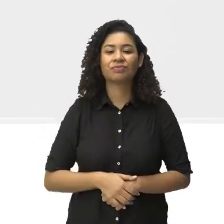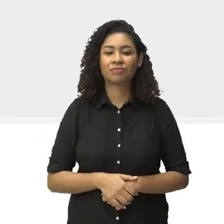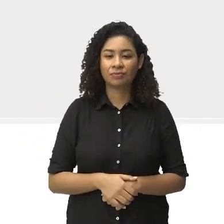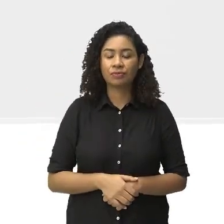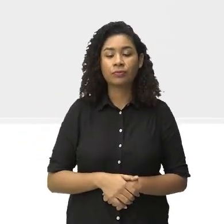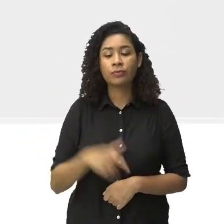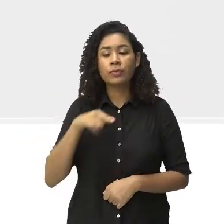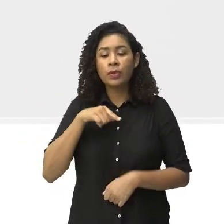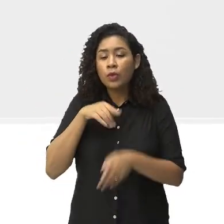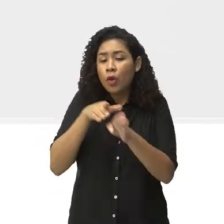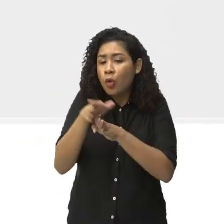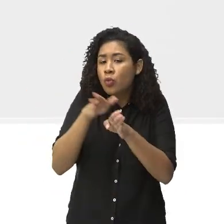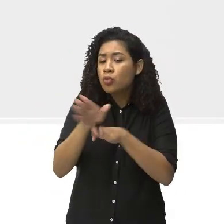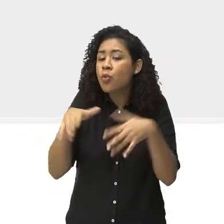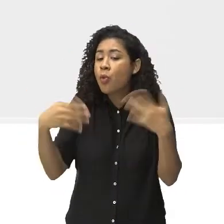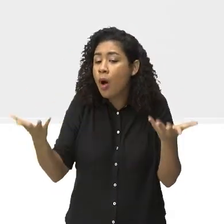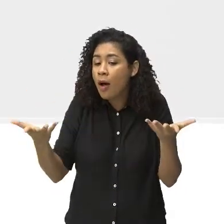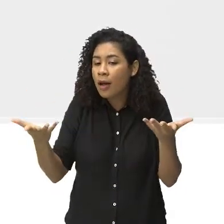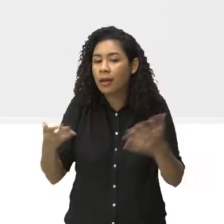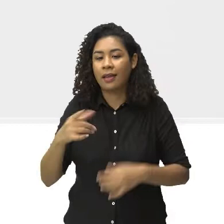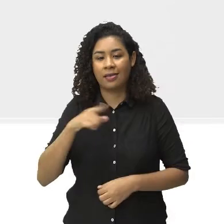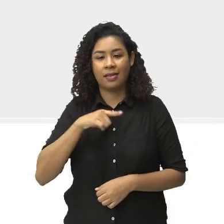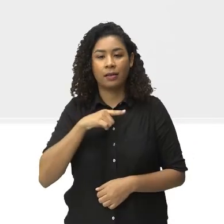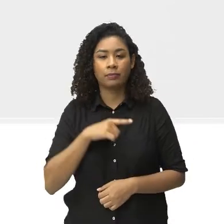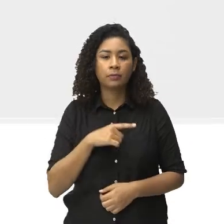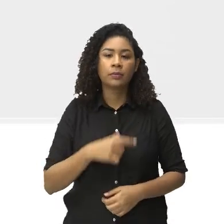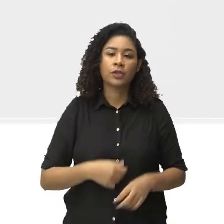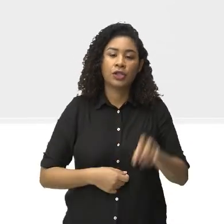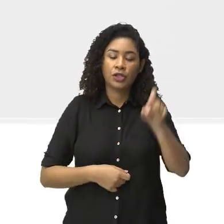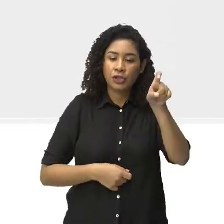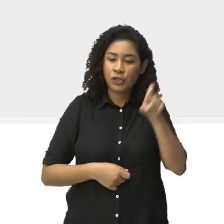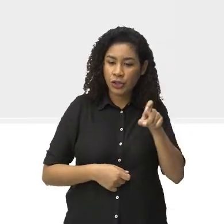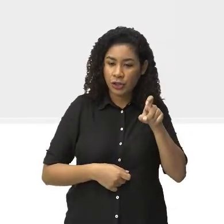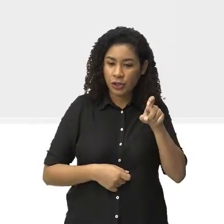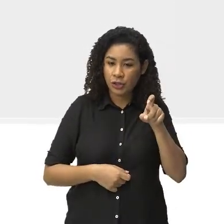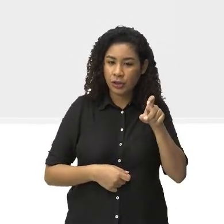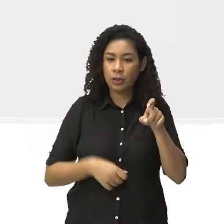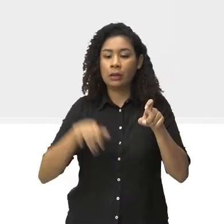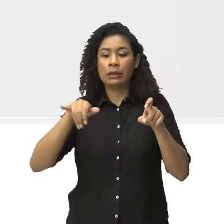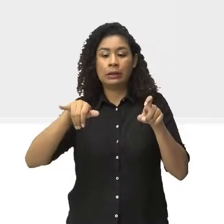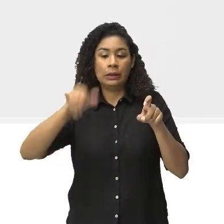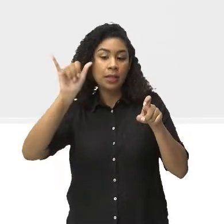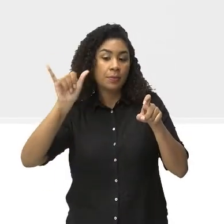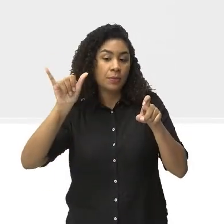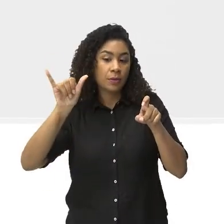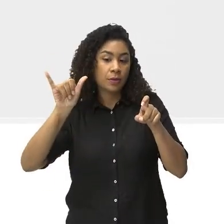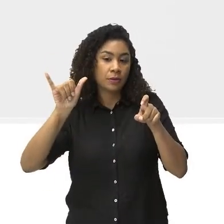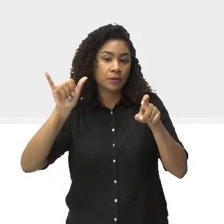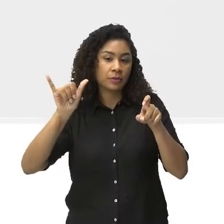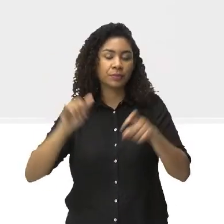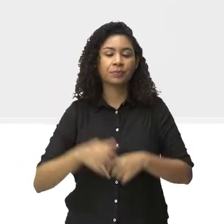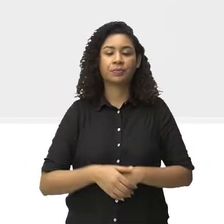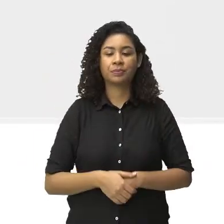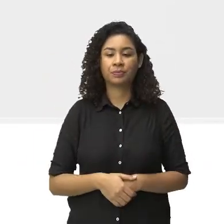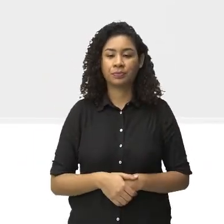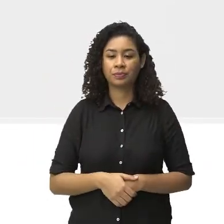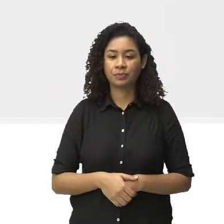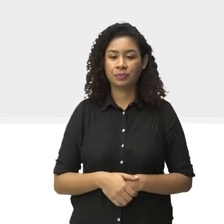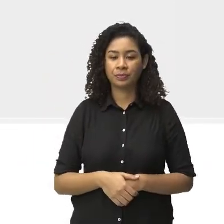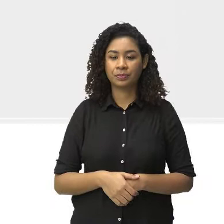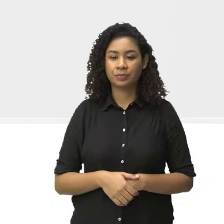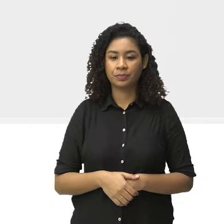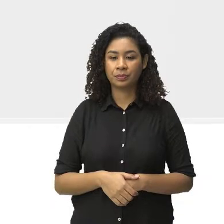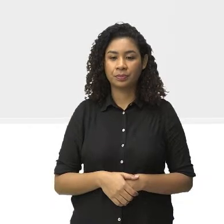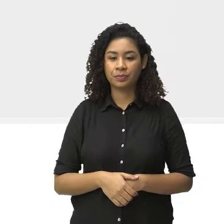coordenadas, x e y. Bacana? Esse ponto P é esse daqui, ó. Tá? E